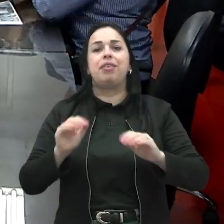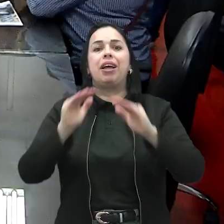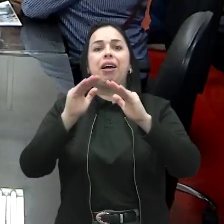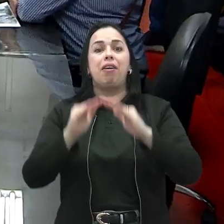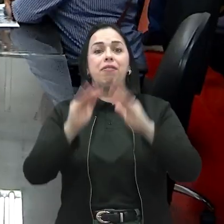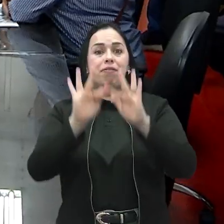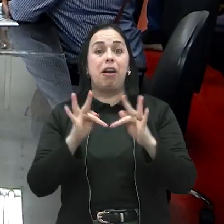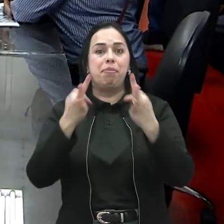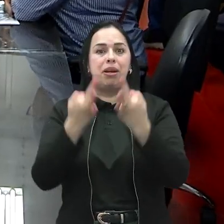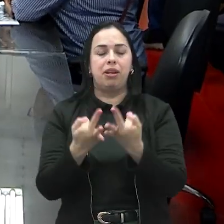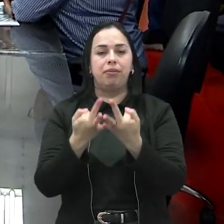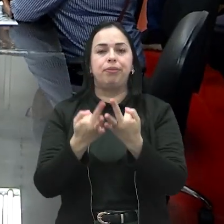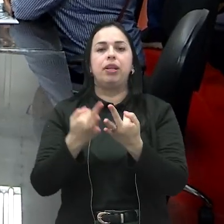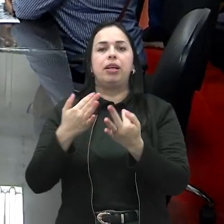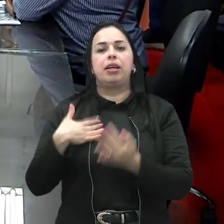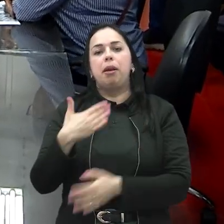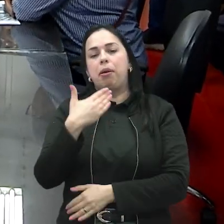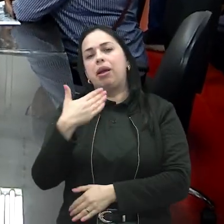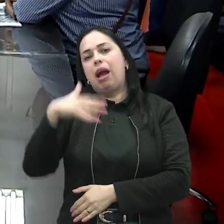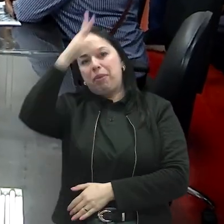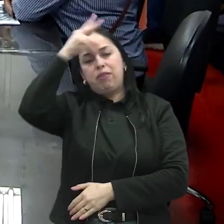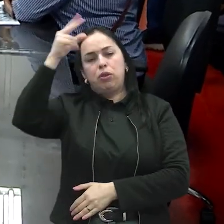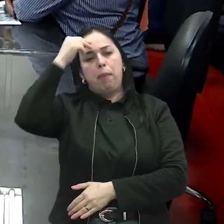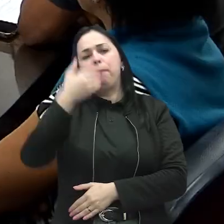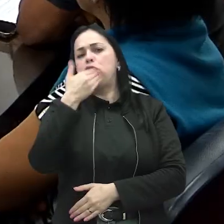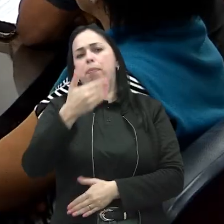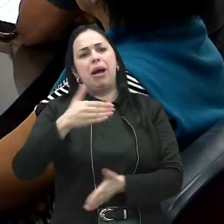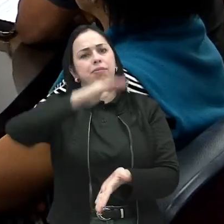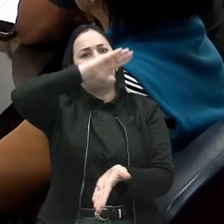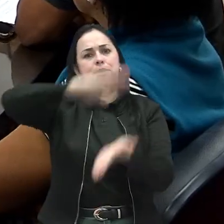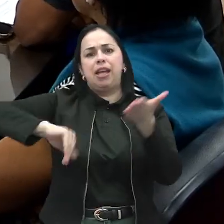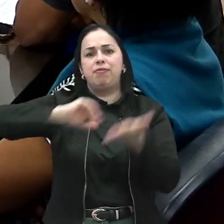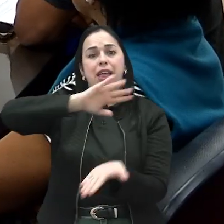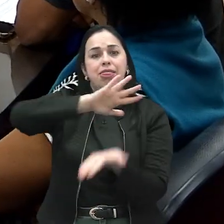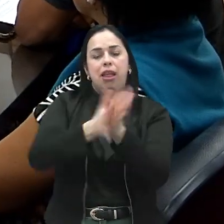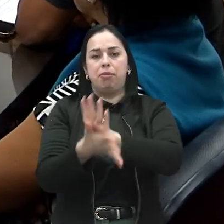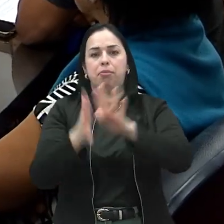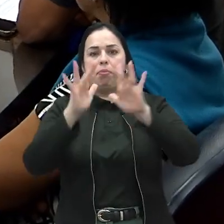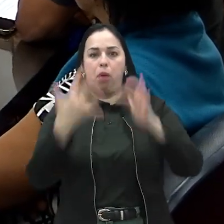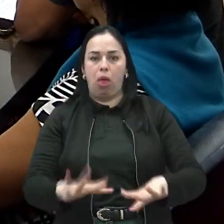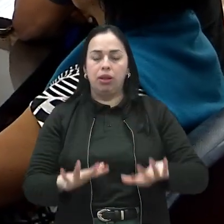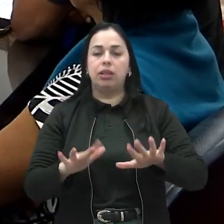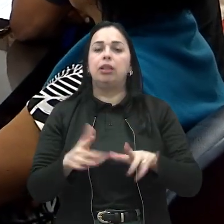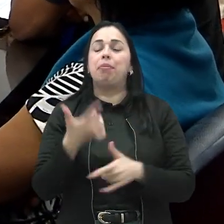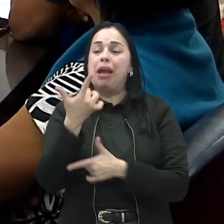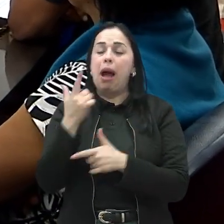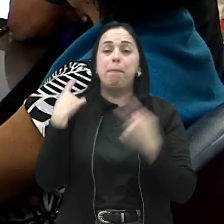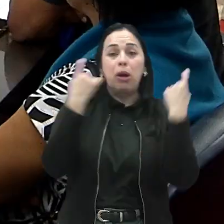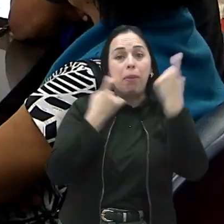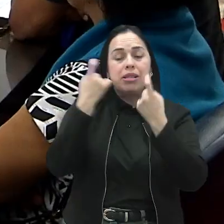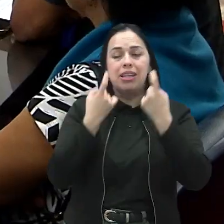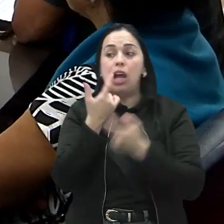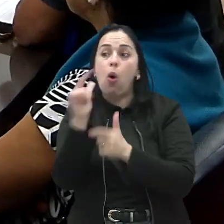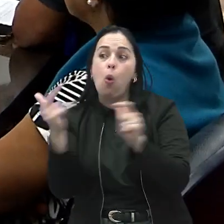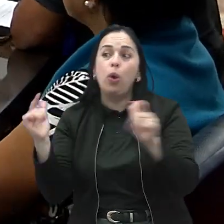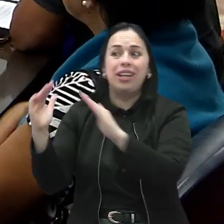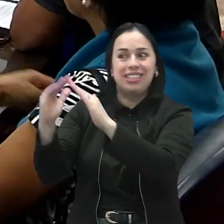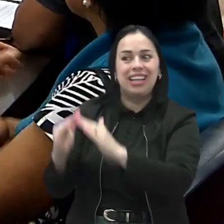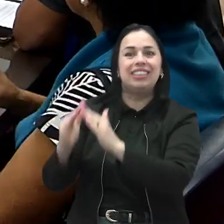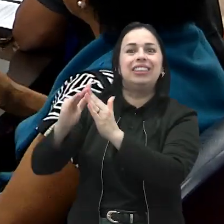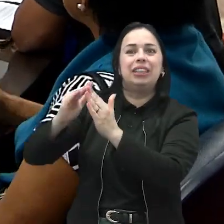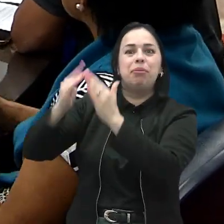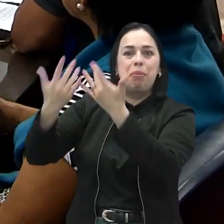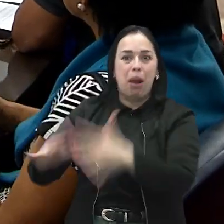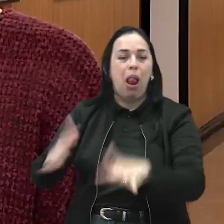Águas de Canindu, que recebeu uma ordem de demolição da casa. A preocupação dos moradores é que outras casas também possam sofrer com o